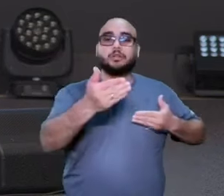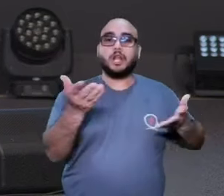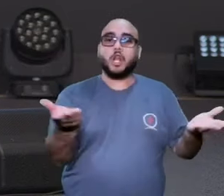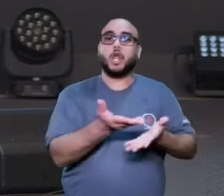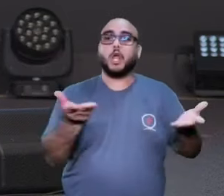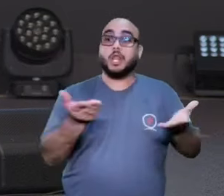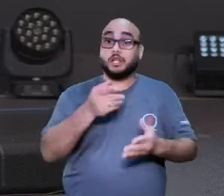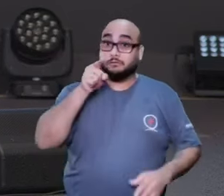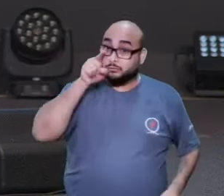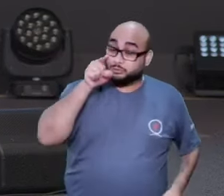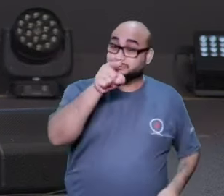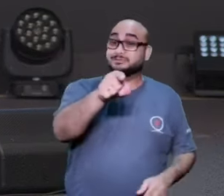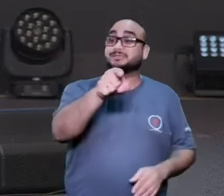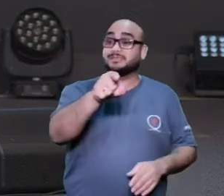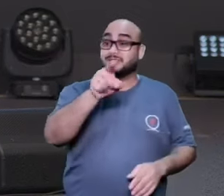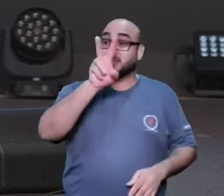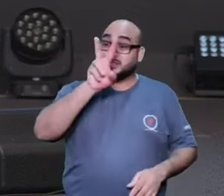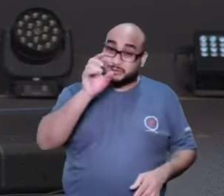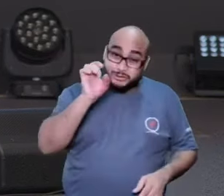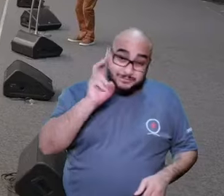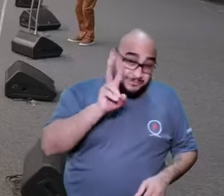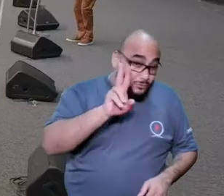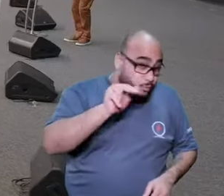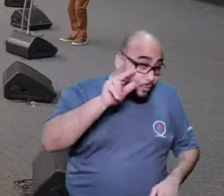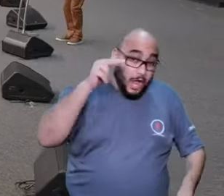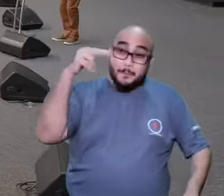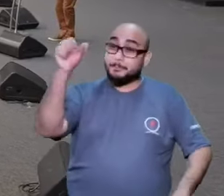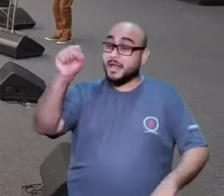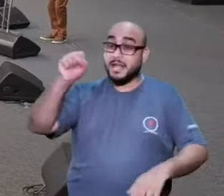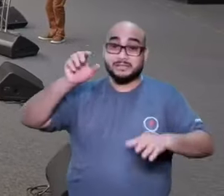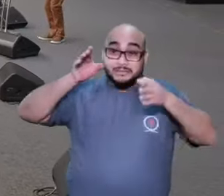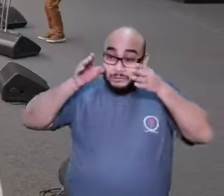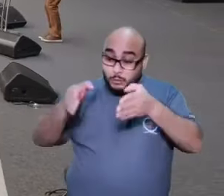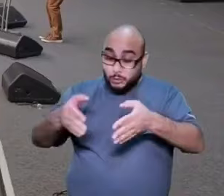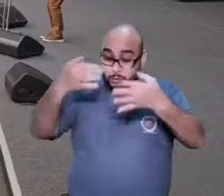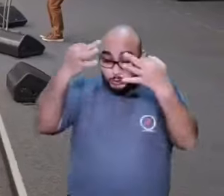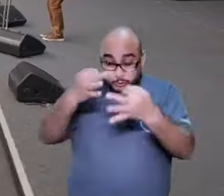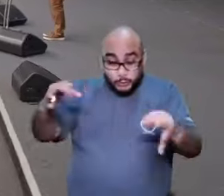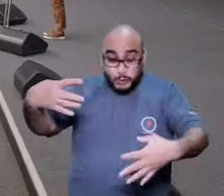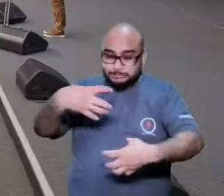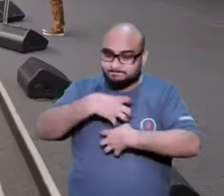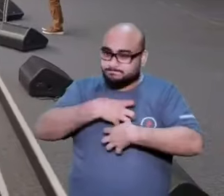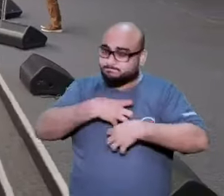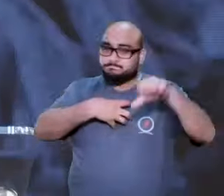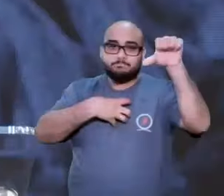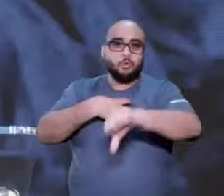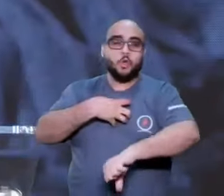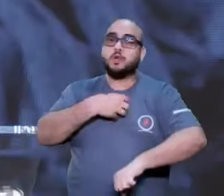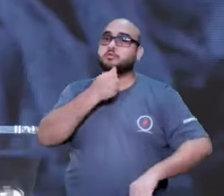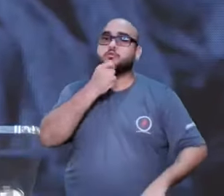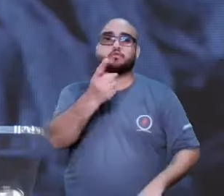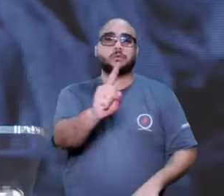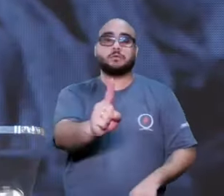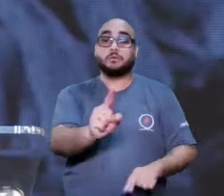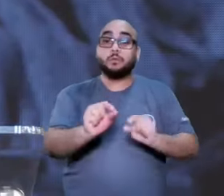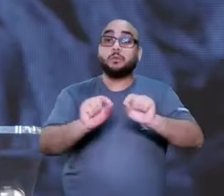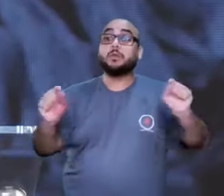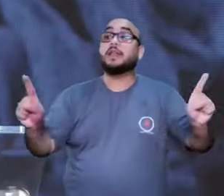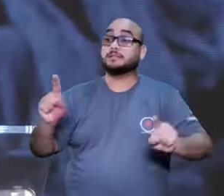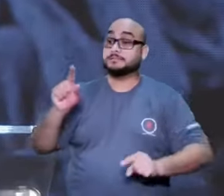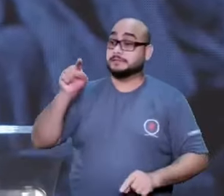você nunca mais lam berá as suas feridas porque o tempo da sua